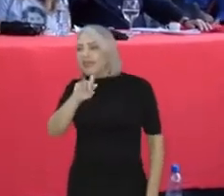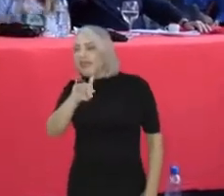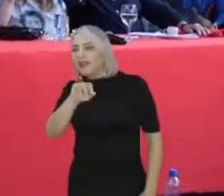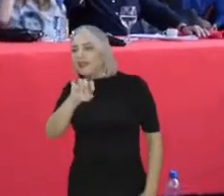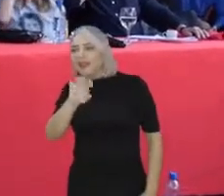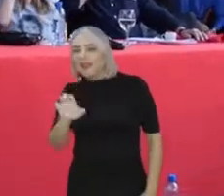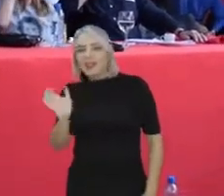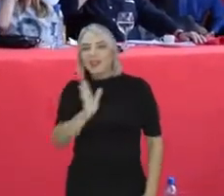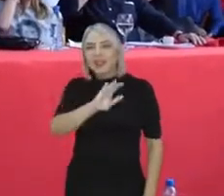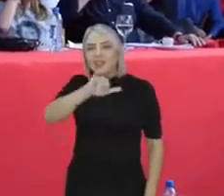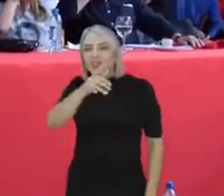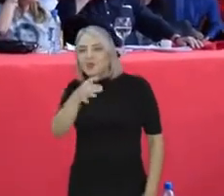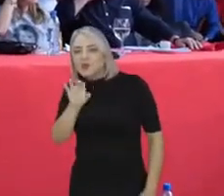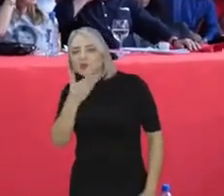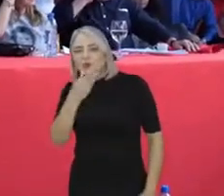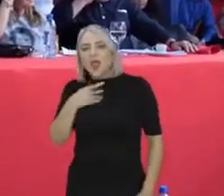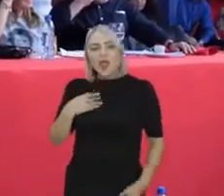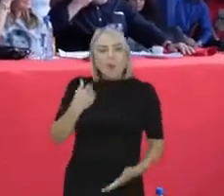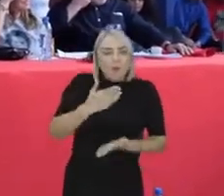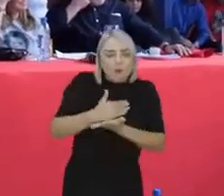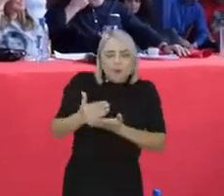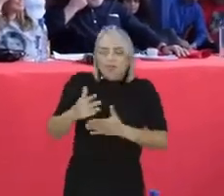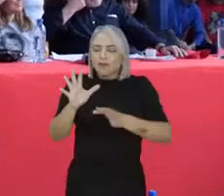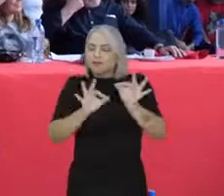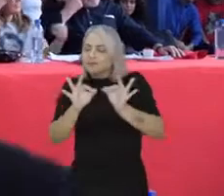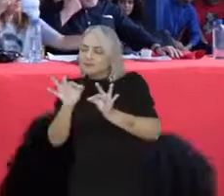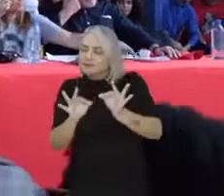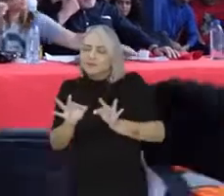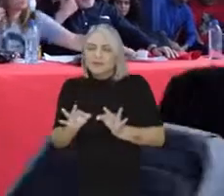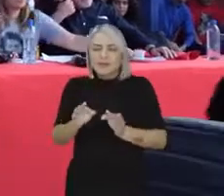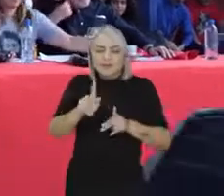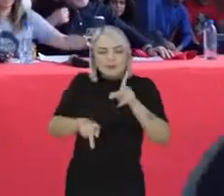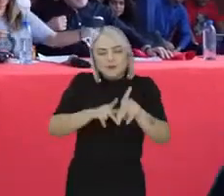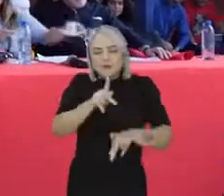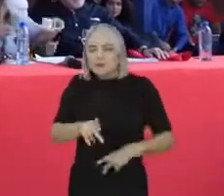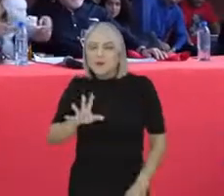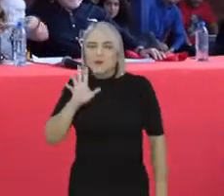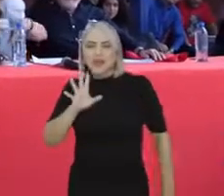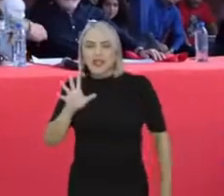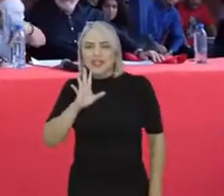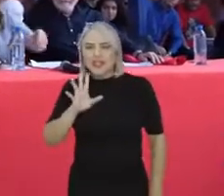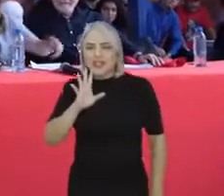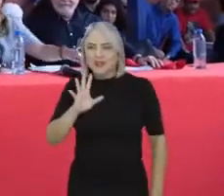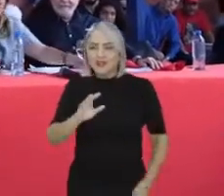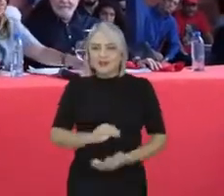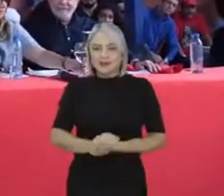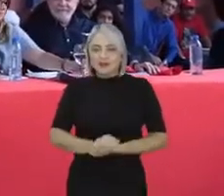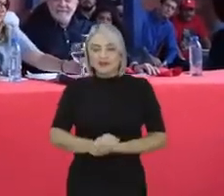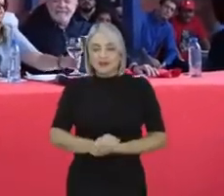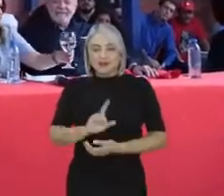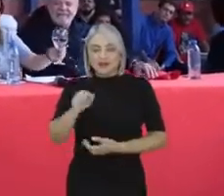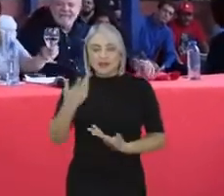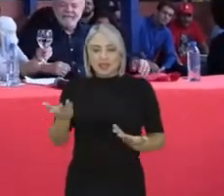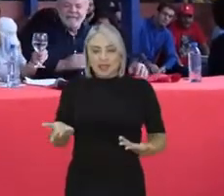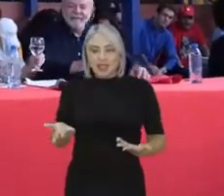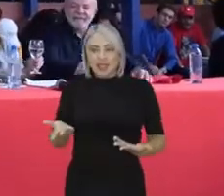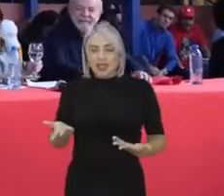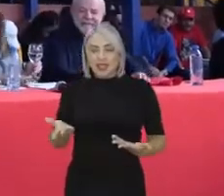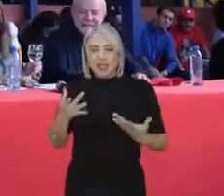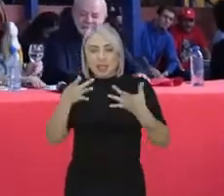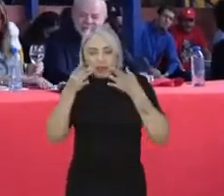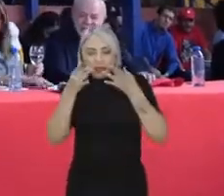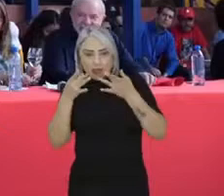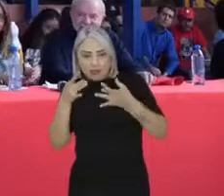na organização dessa gente bacana. É, aprende-se muito aqui, presidente Lula,